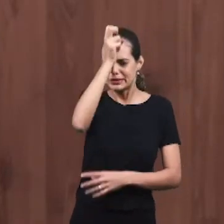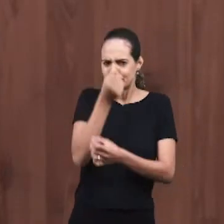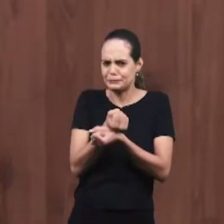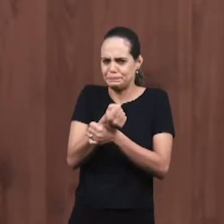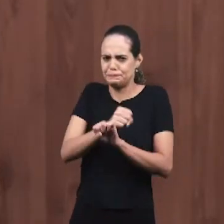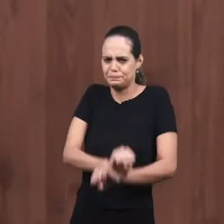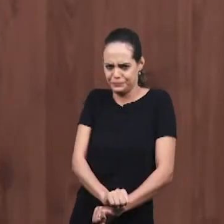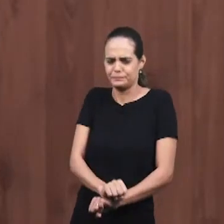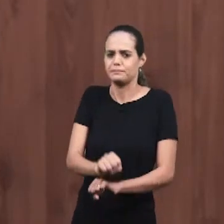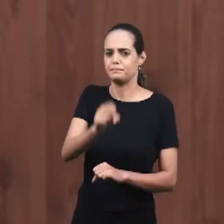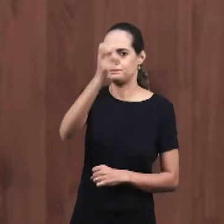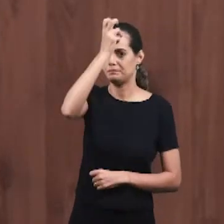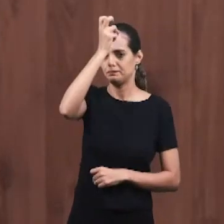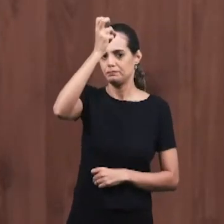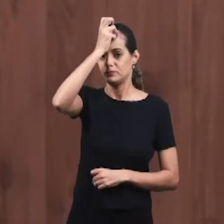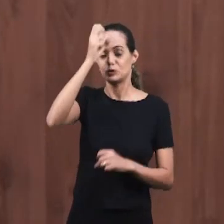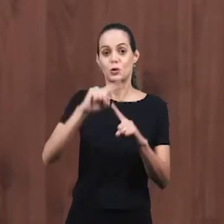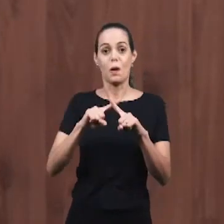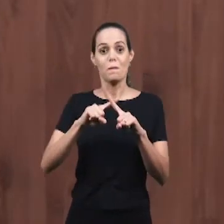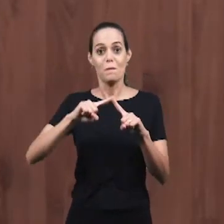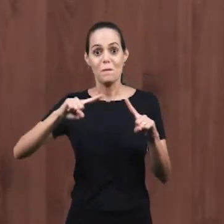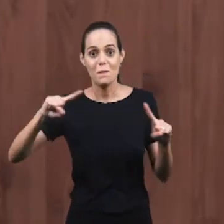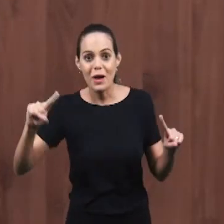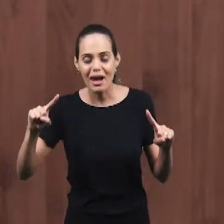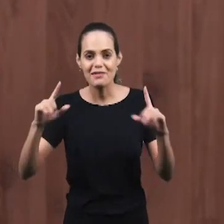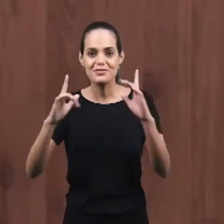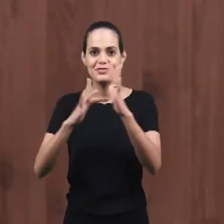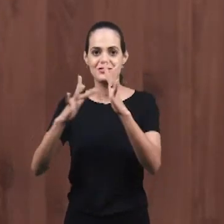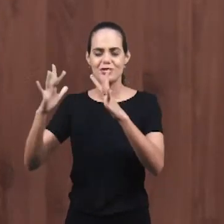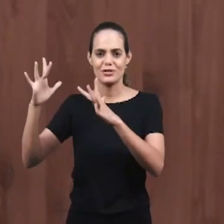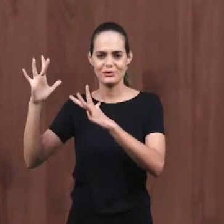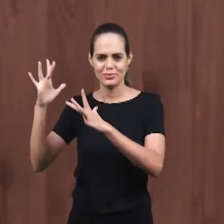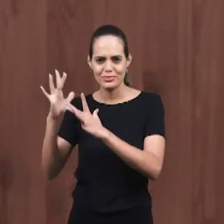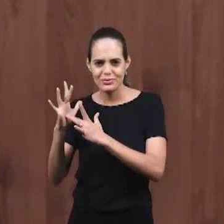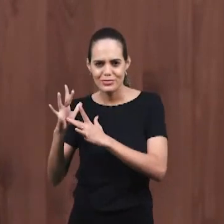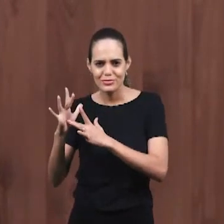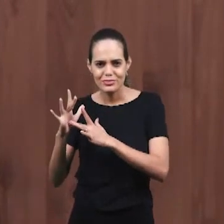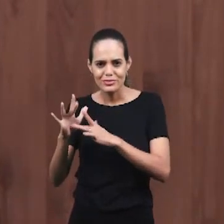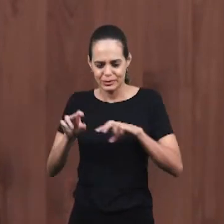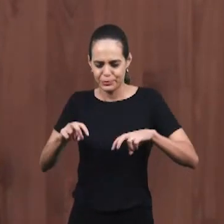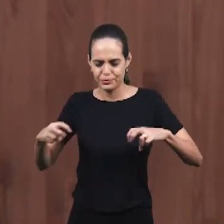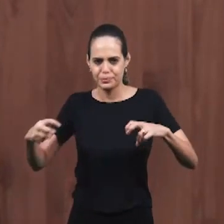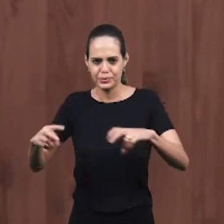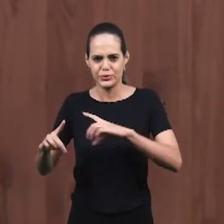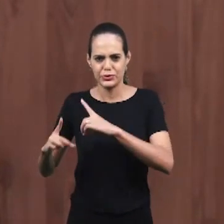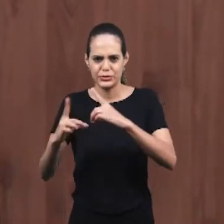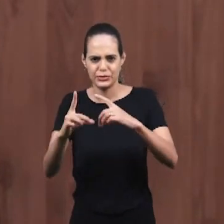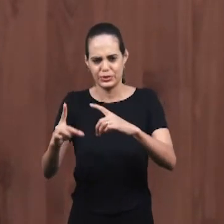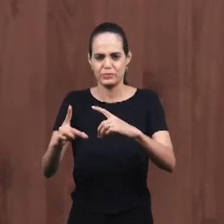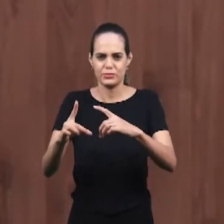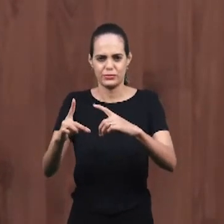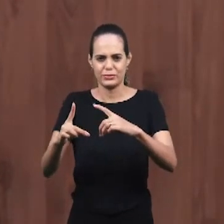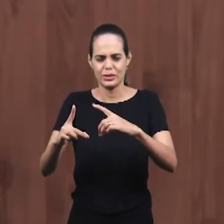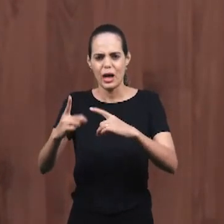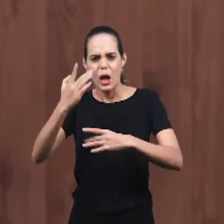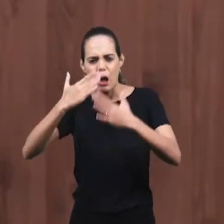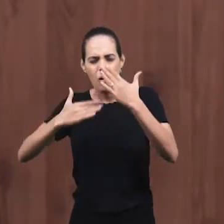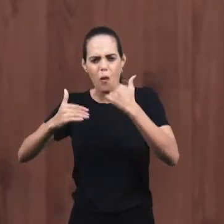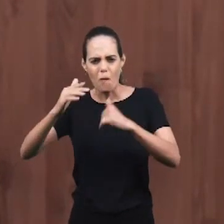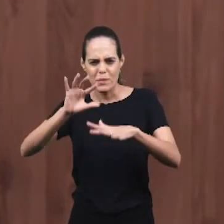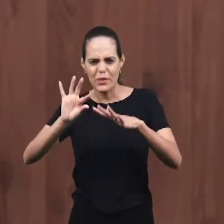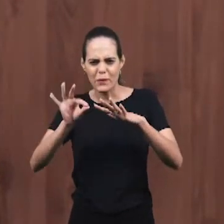lá do Egito, o período do cativeiro do Egito. Mas sobre nós, o Senhor Jesus não comemorou essa Páscoa com